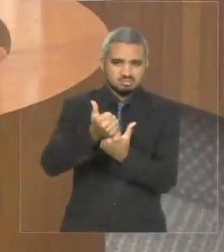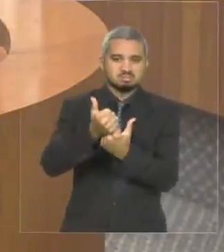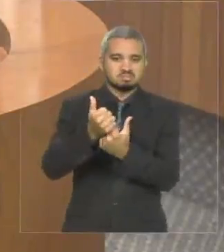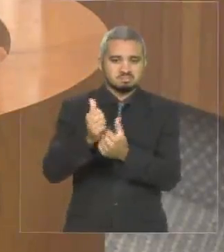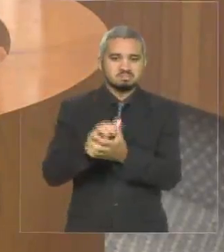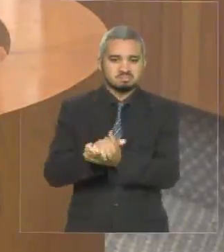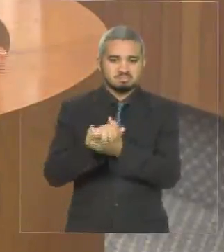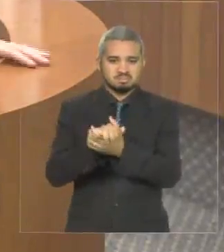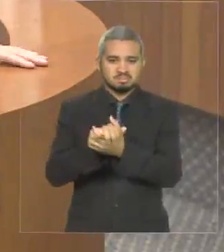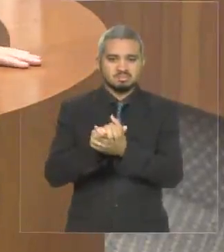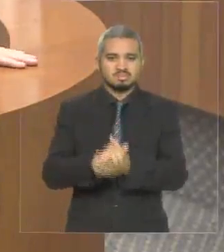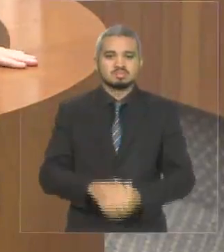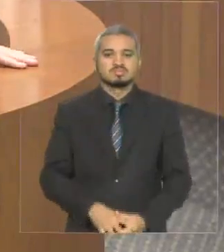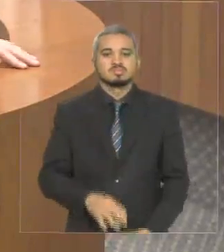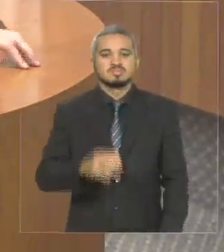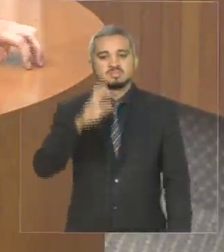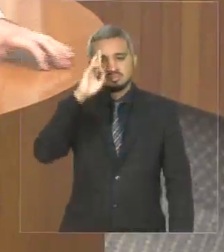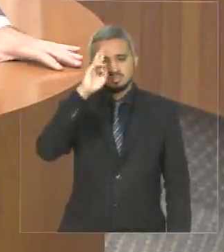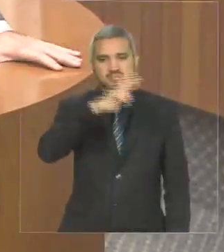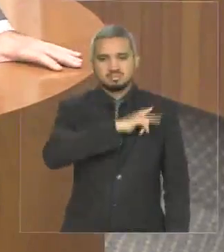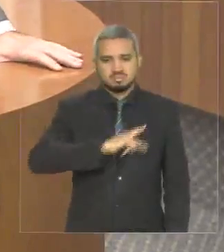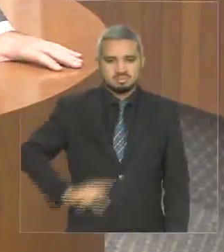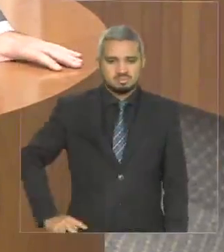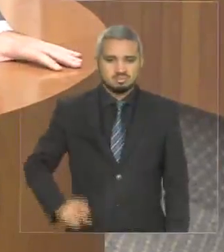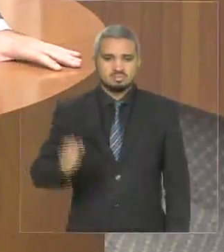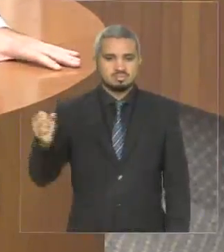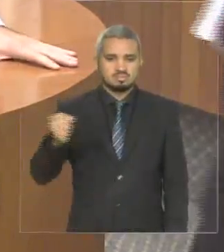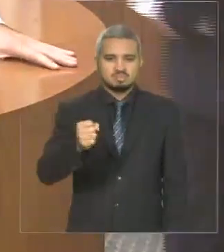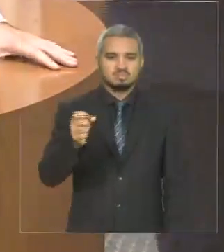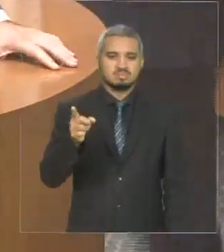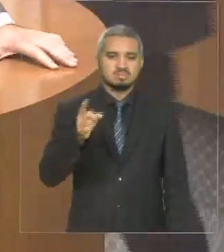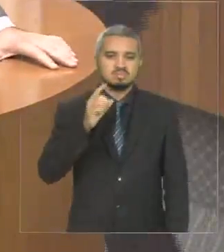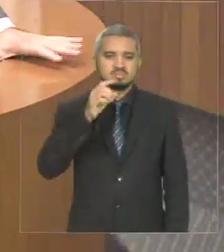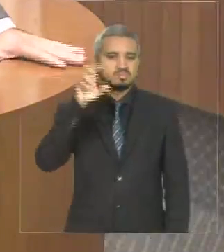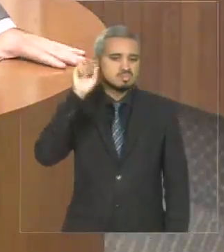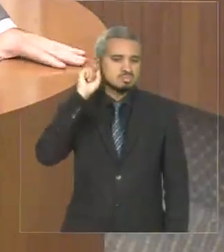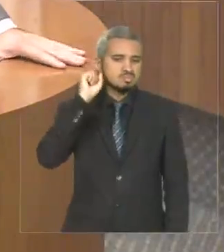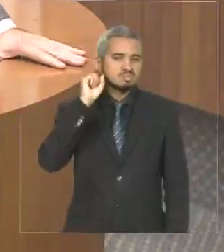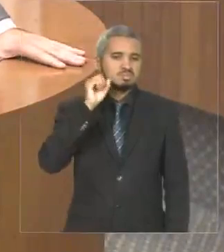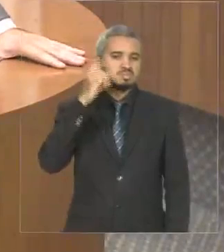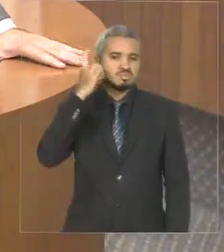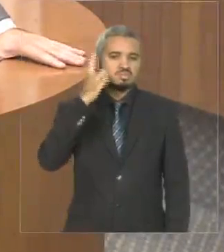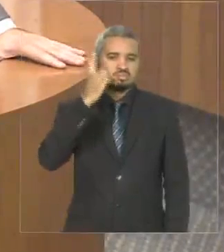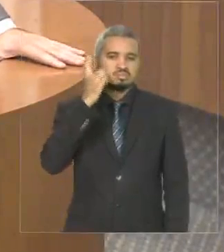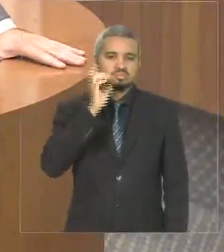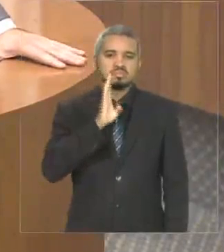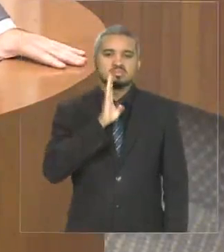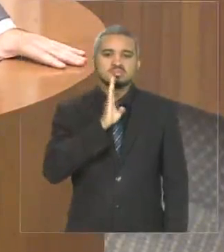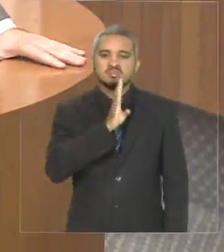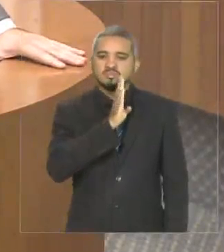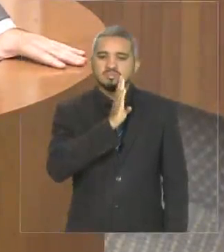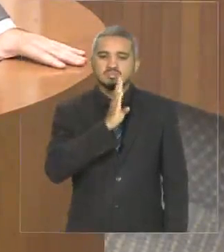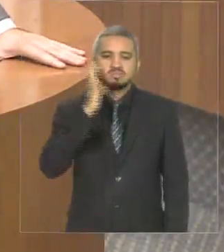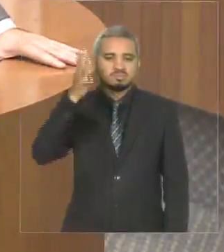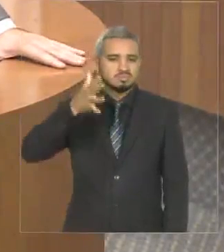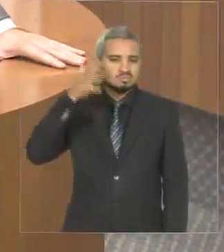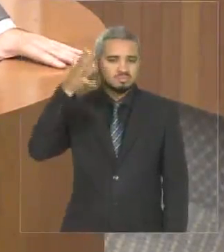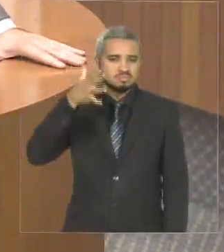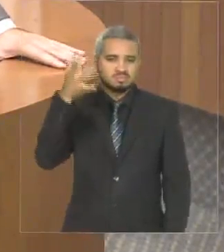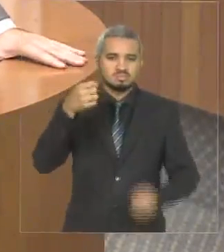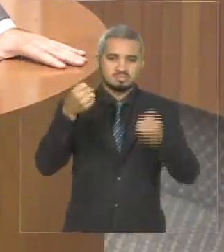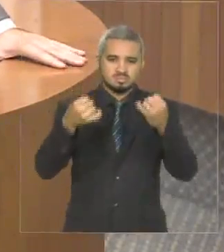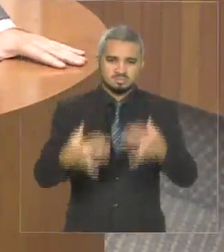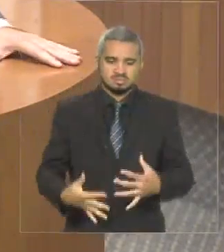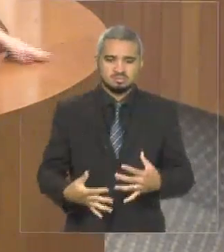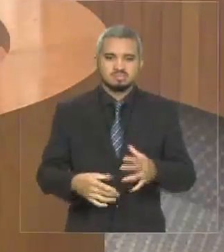o deputado Bira do Pindaré em relação à medida provisória número 226, de 25 de novembro